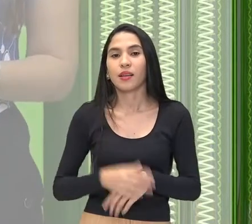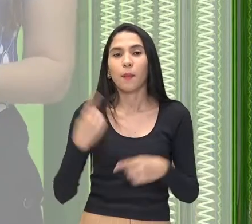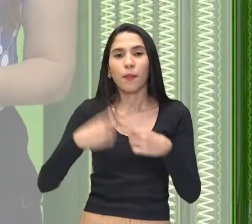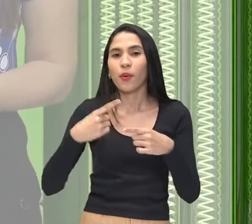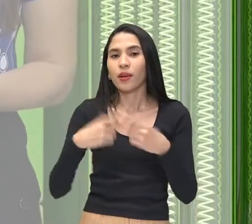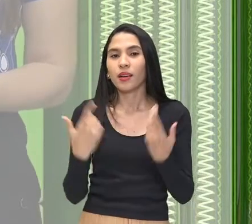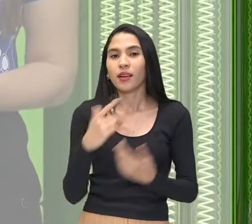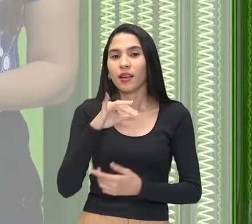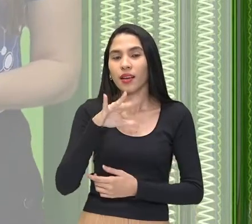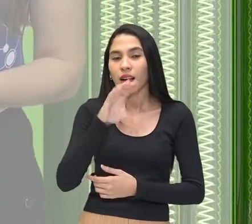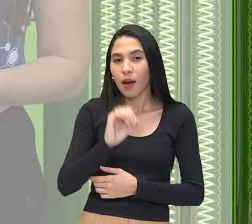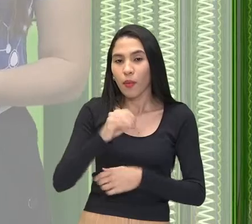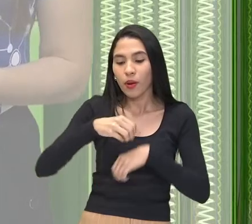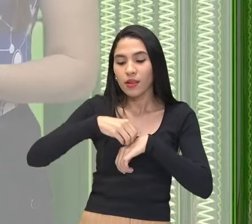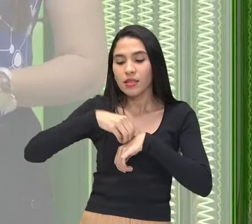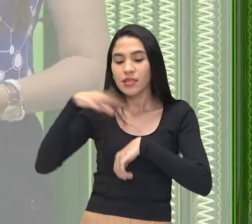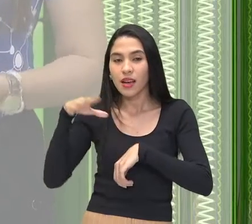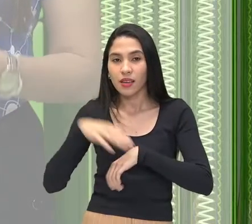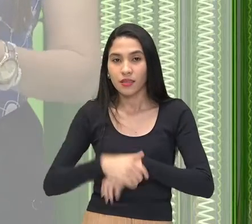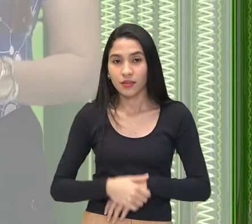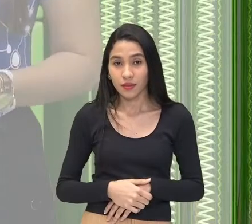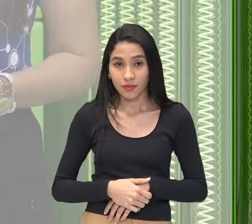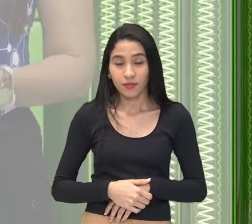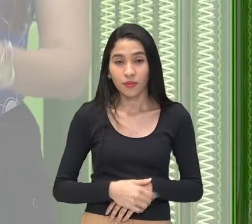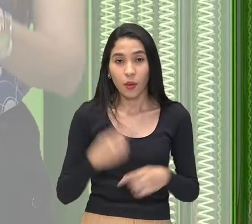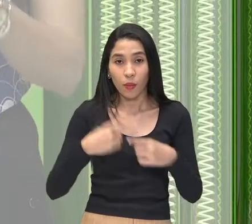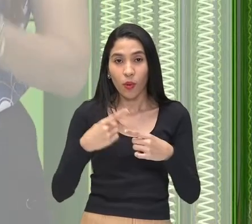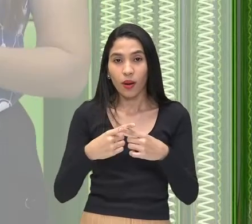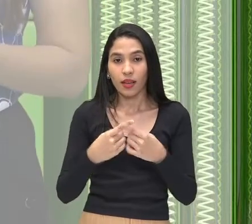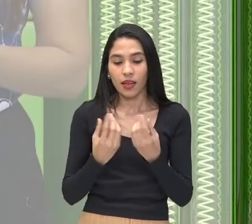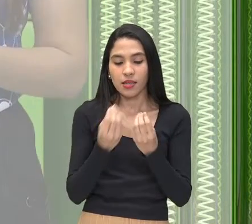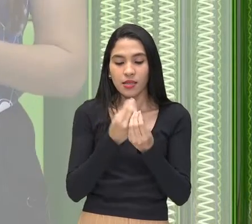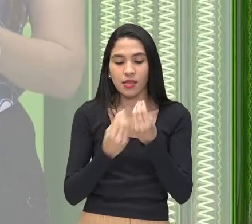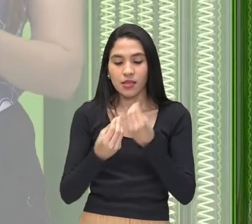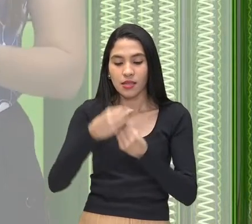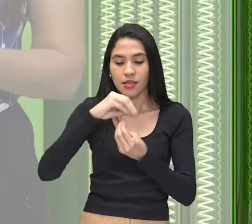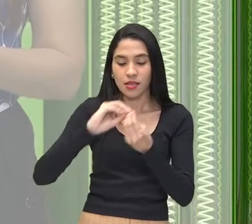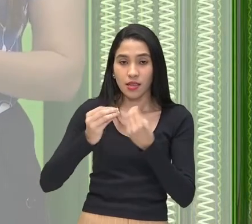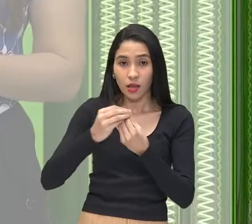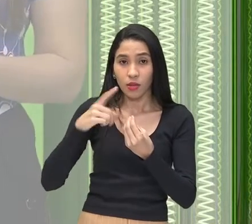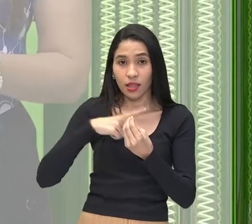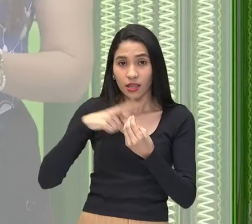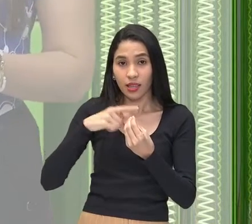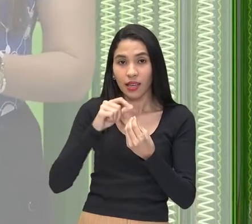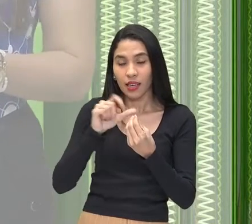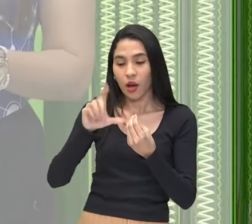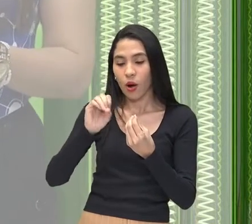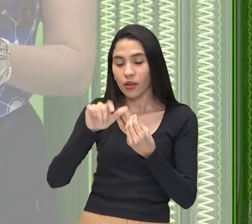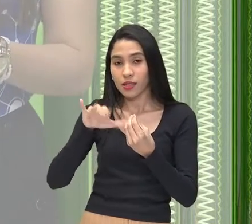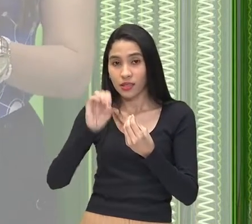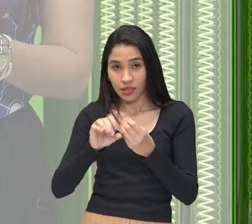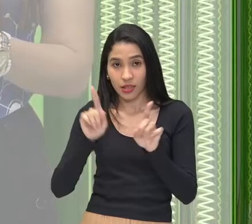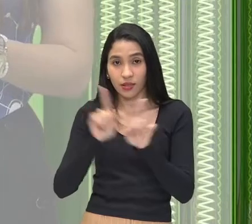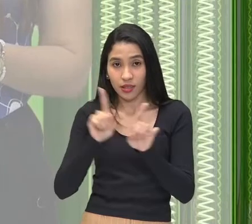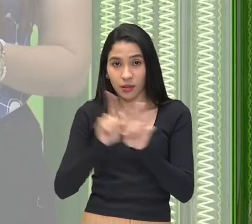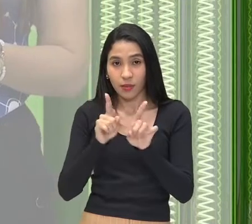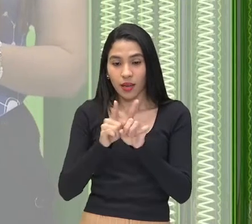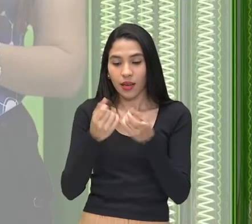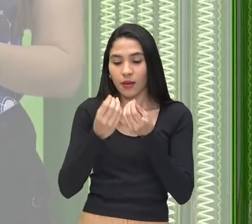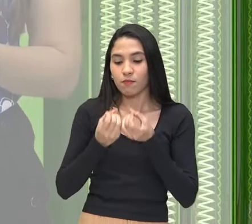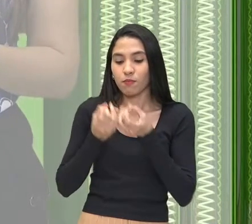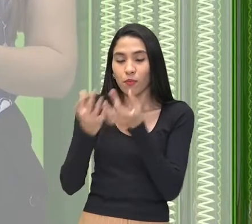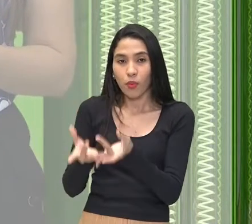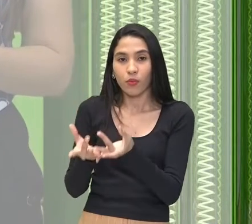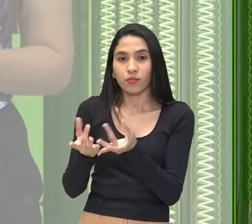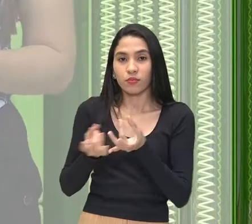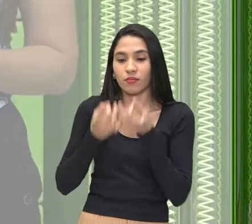gás carbônico que sai? Porque assim como as células utilizam o gás oxigênio, elas descartam o